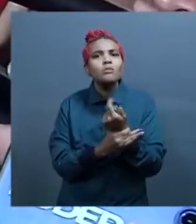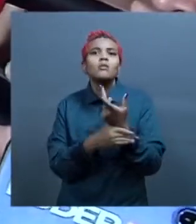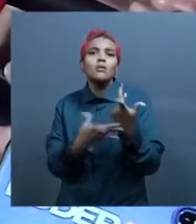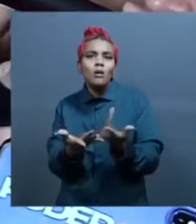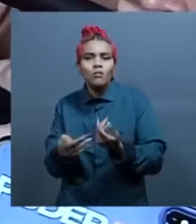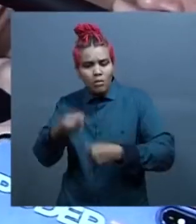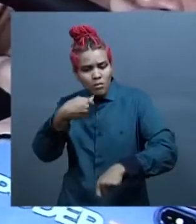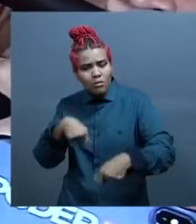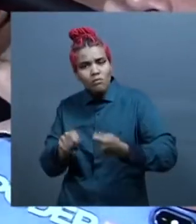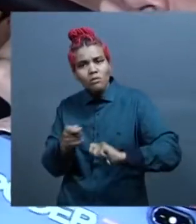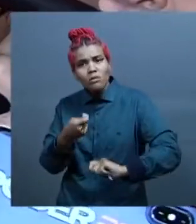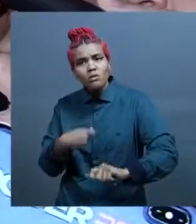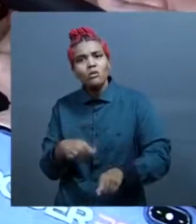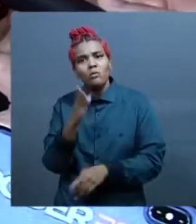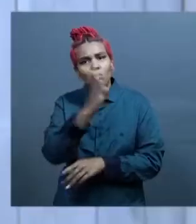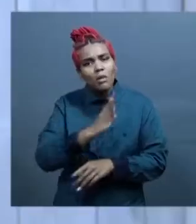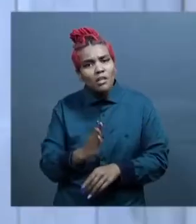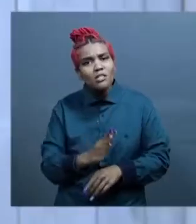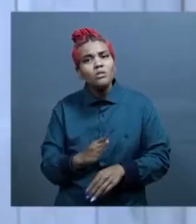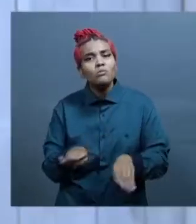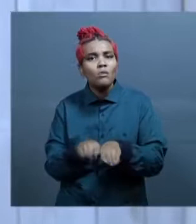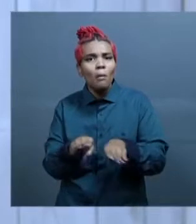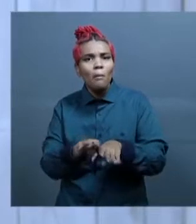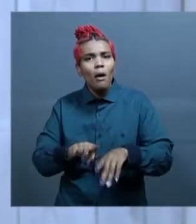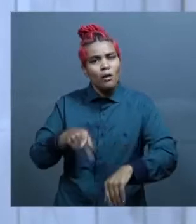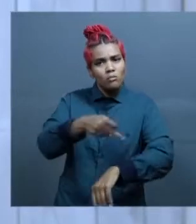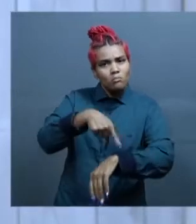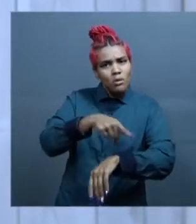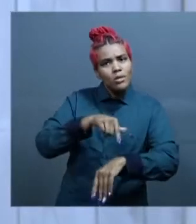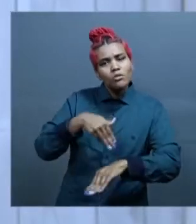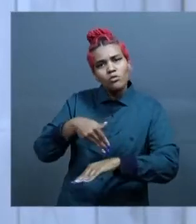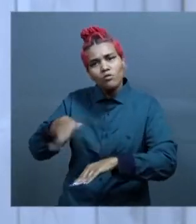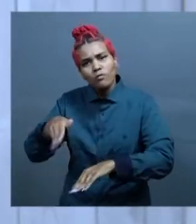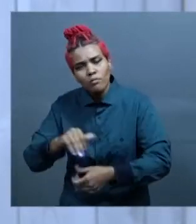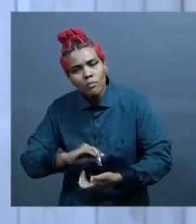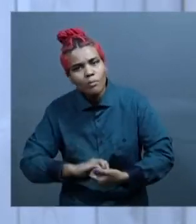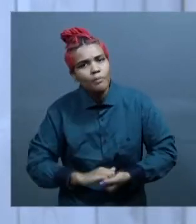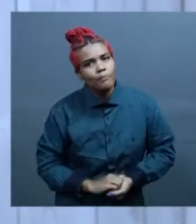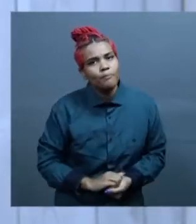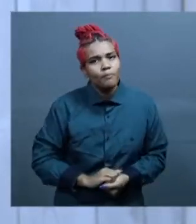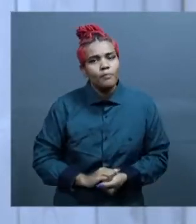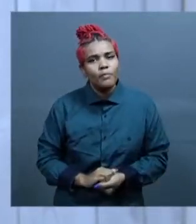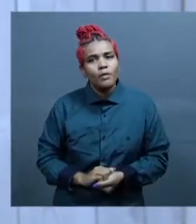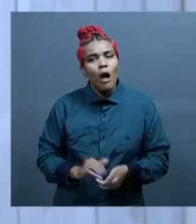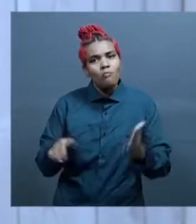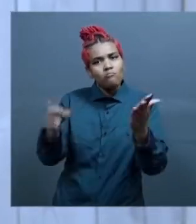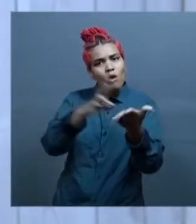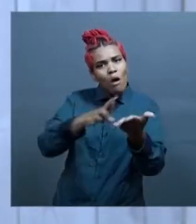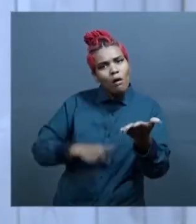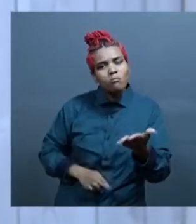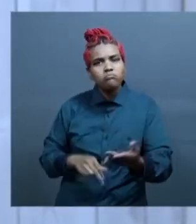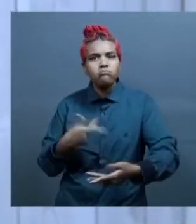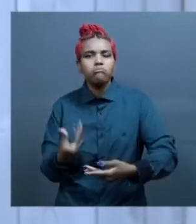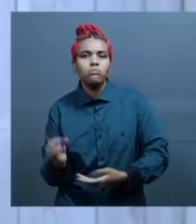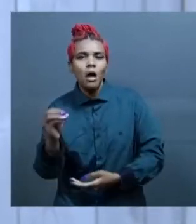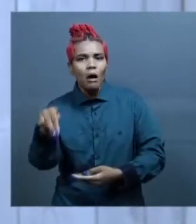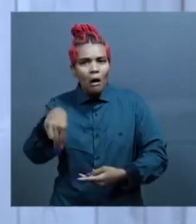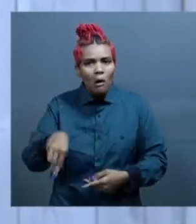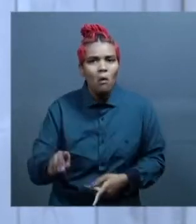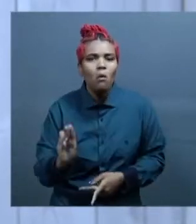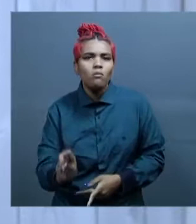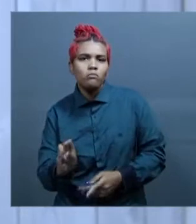investidores brasileiros e estrangeiros o relatório da onu revela que a concentração de gases de efeito